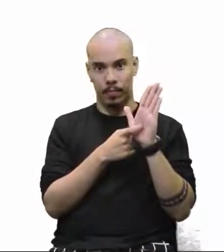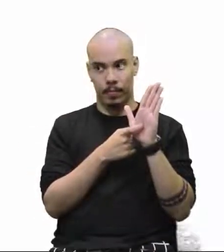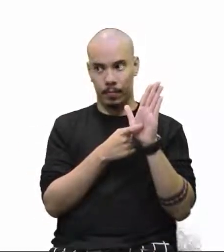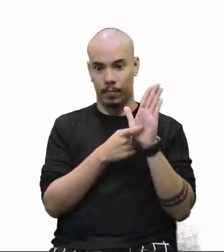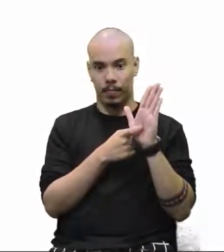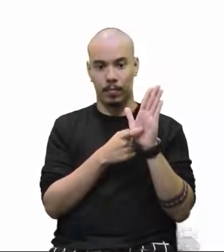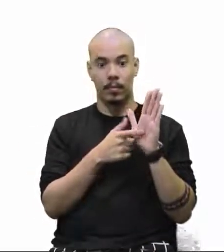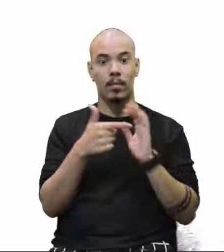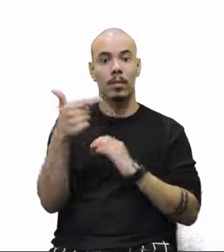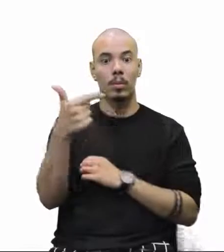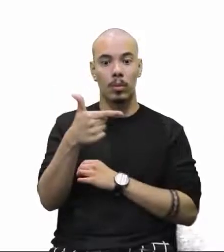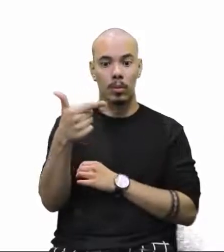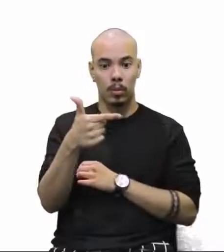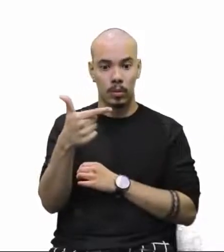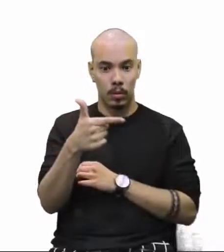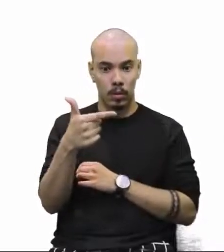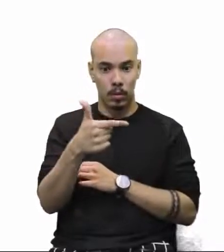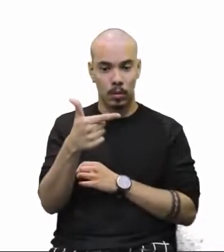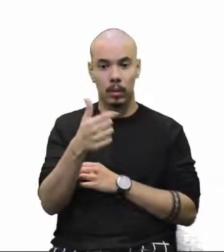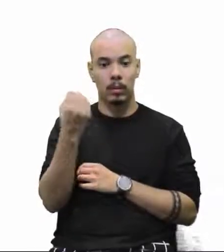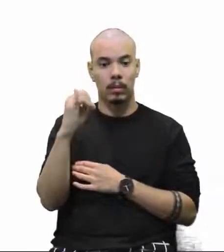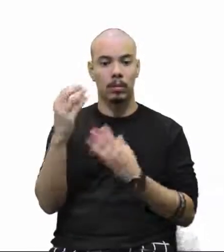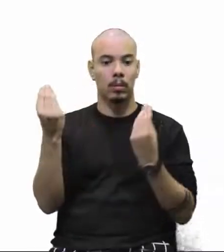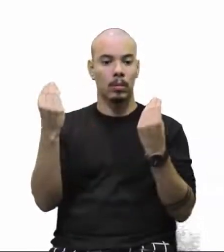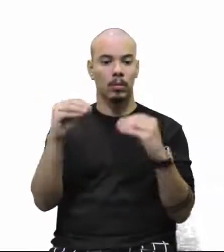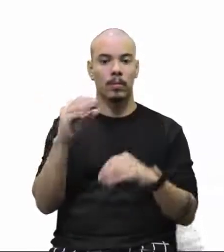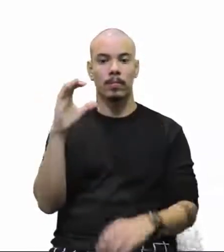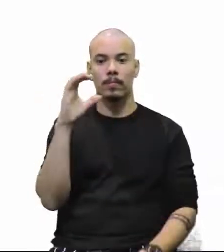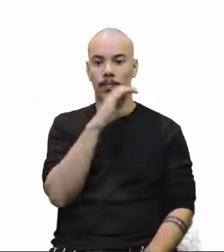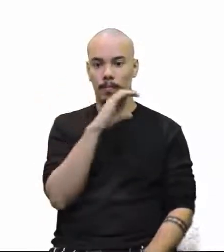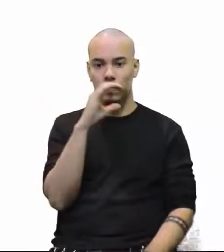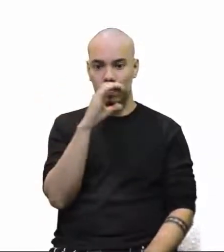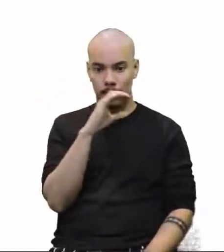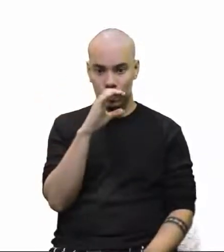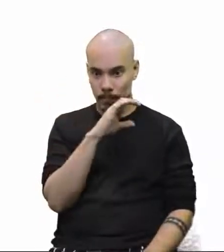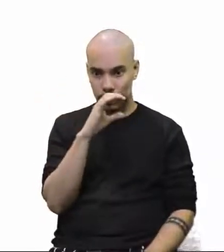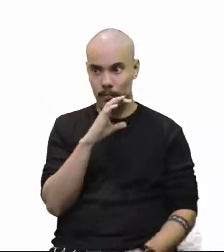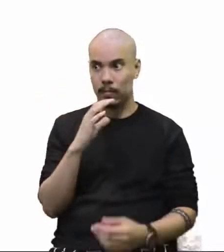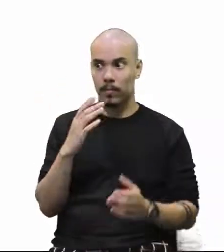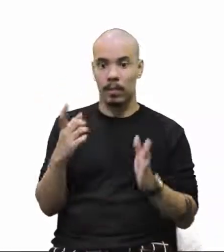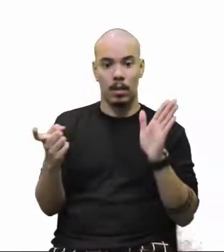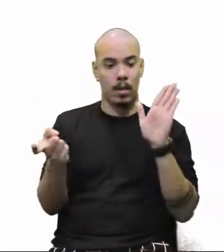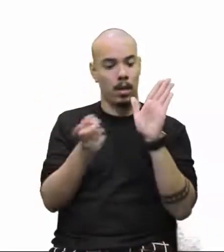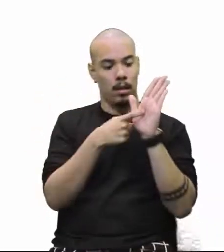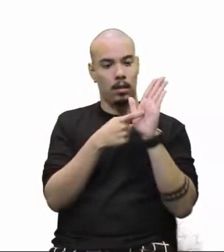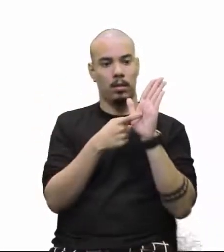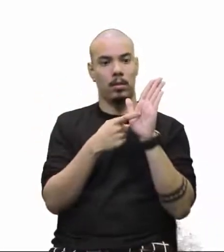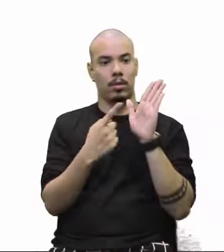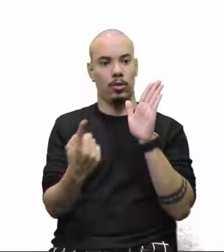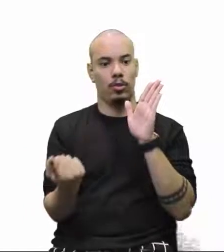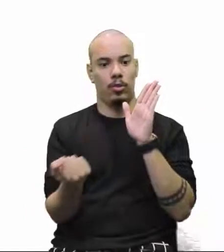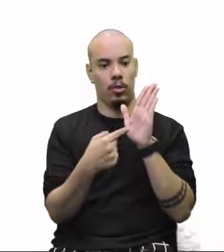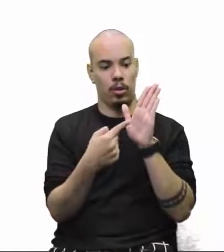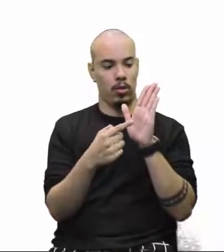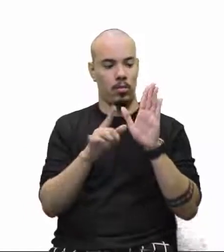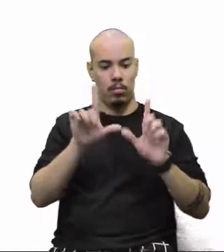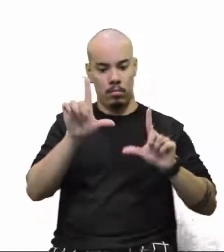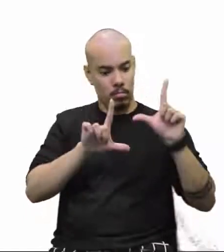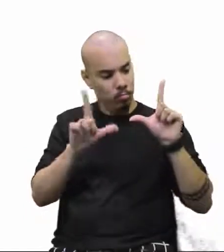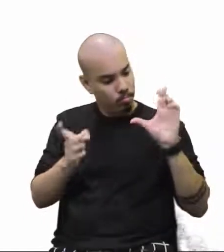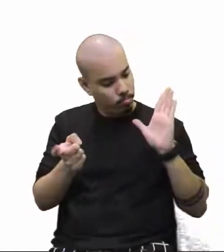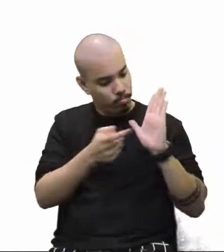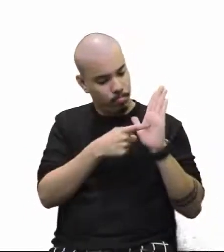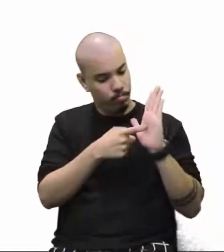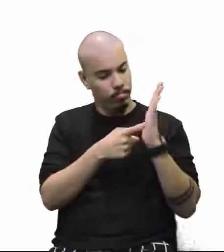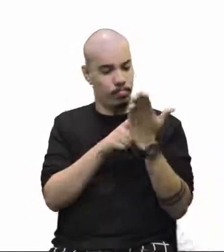Segundo caso, se você colocar a velocidade aí, ó, o seu polegar entrando na direção do monitor e o campo